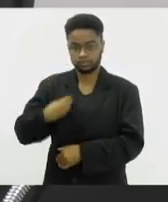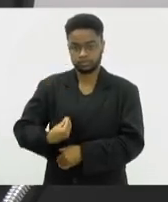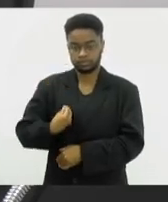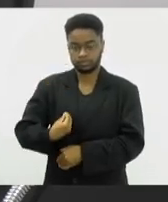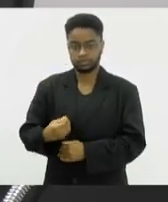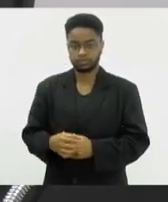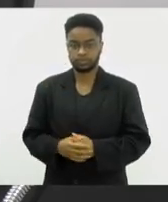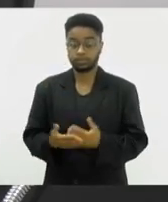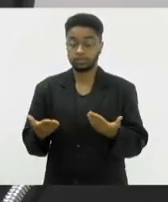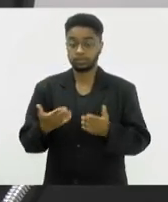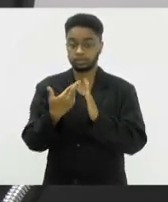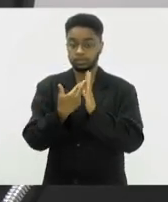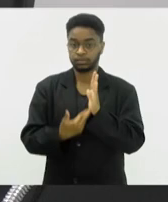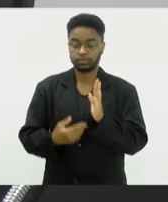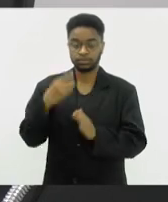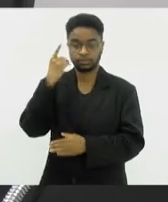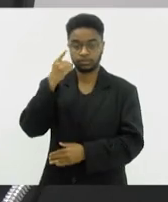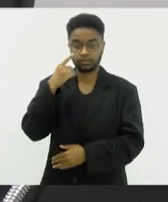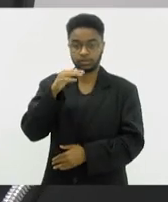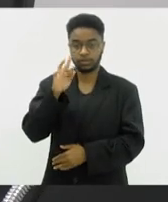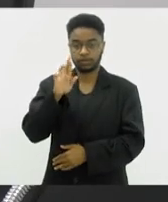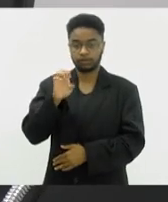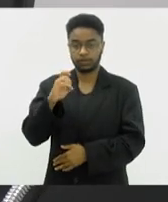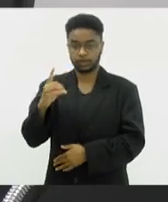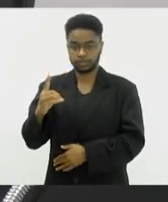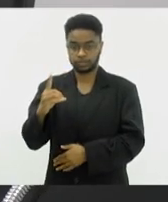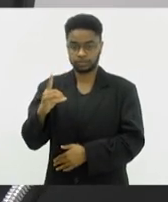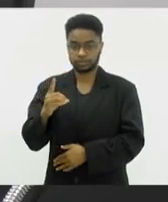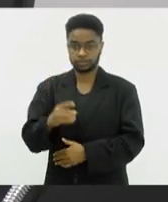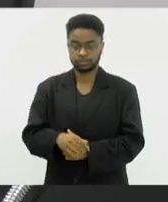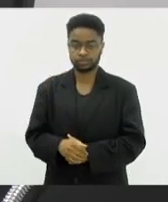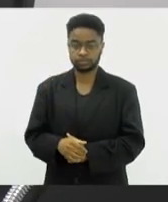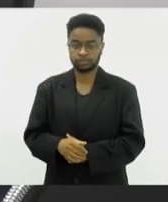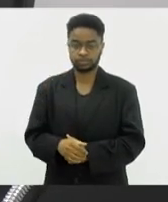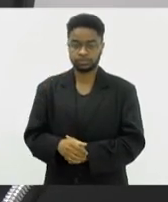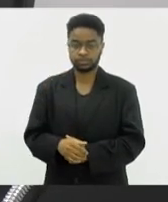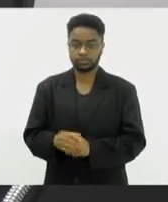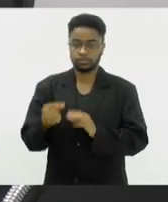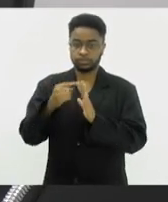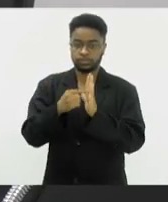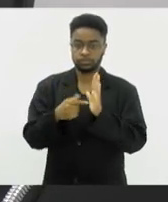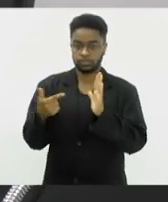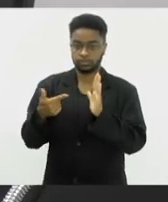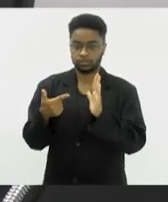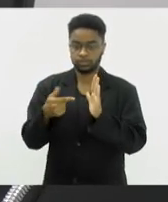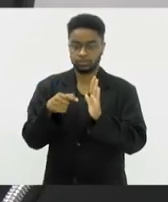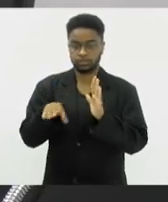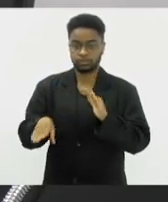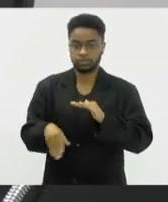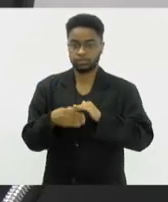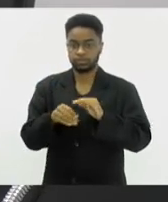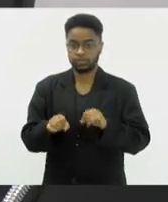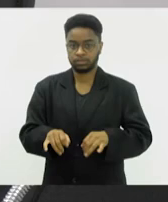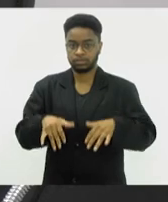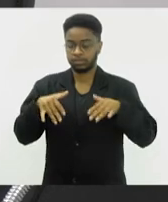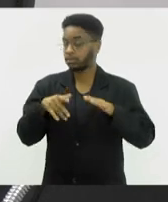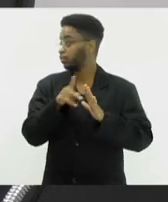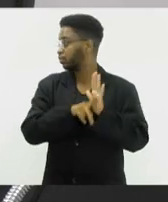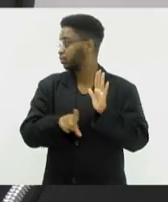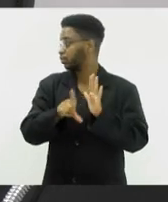Agora a relatoria do deputado Fred Pacheco, 2 da pauta. Emendas de plenário ao projeto de